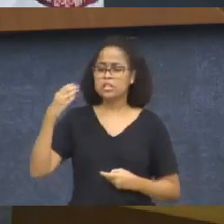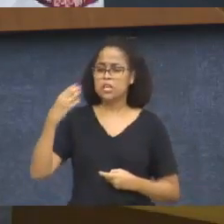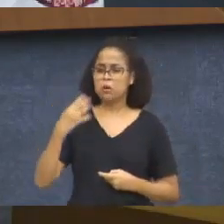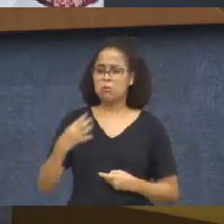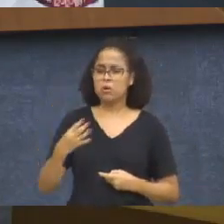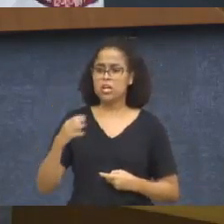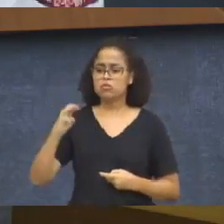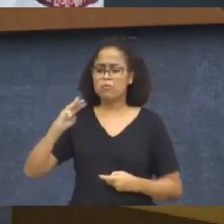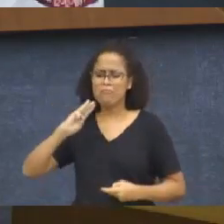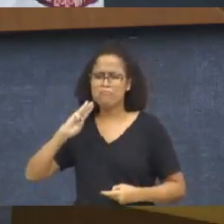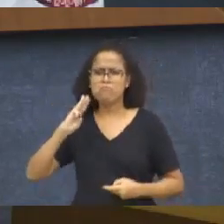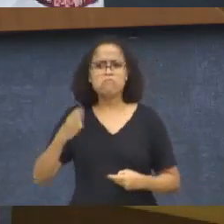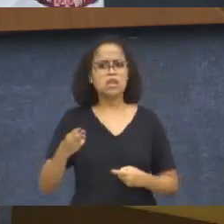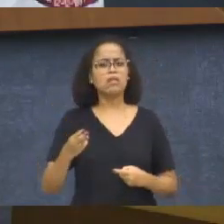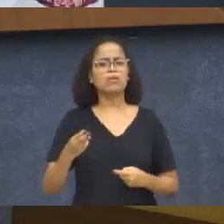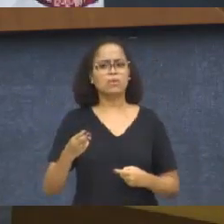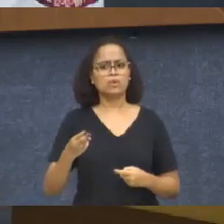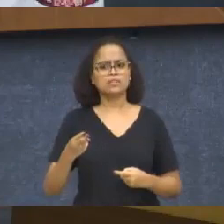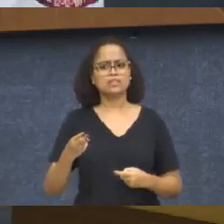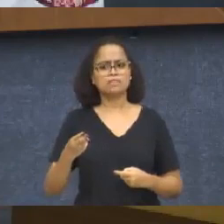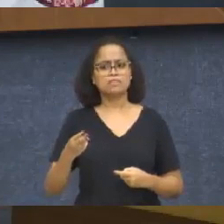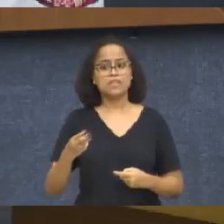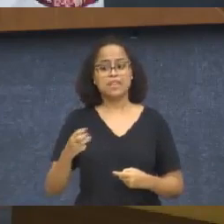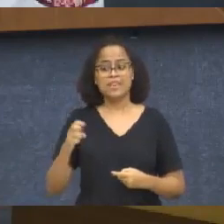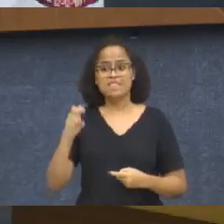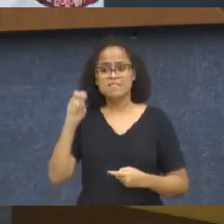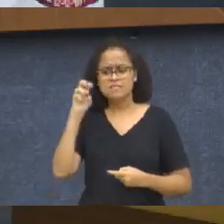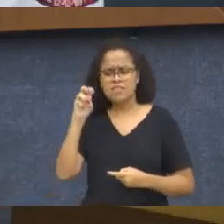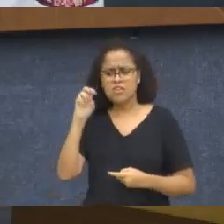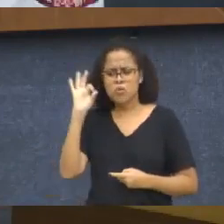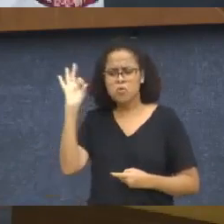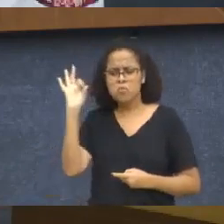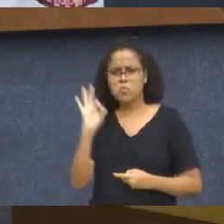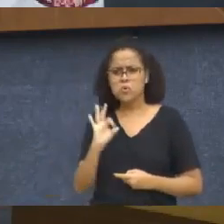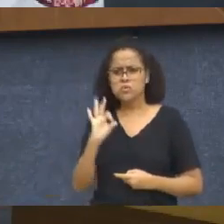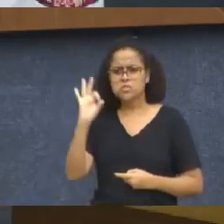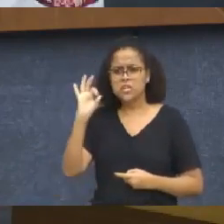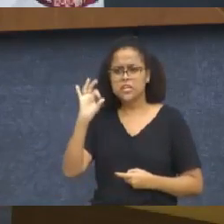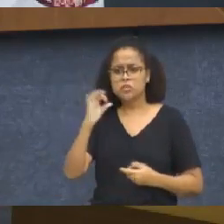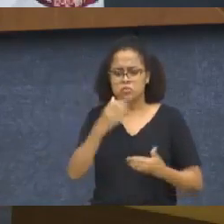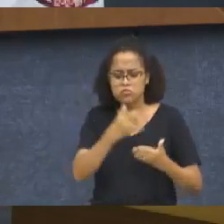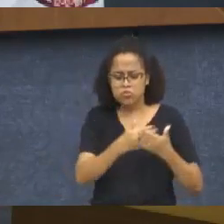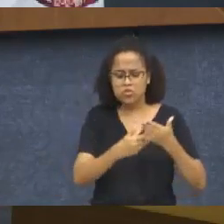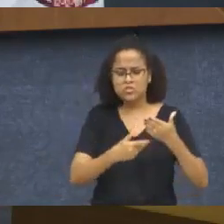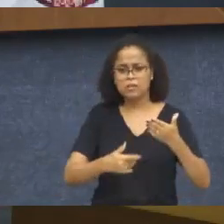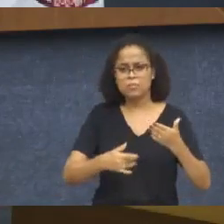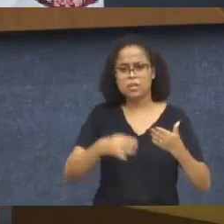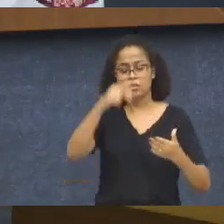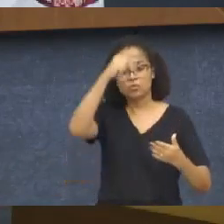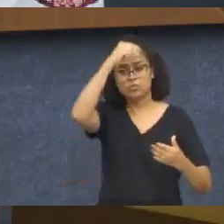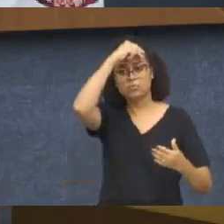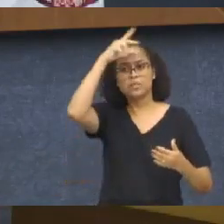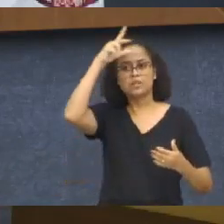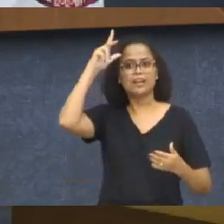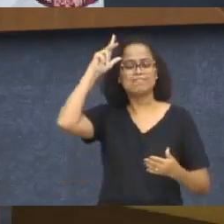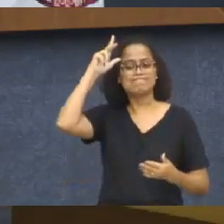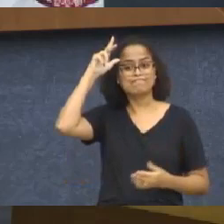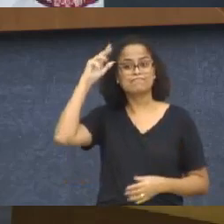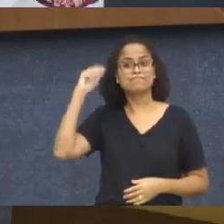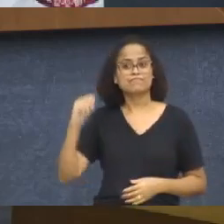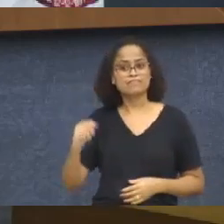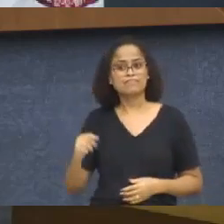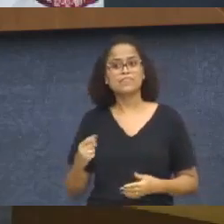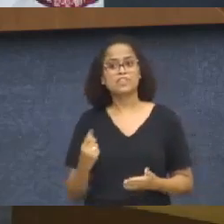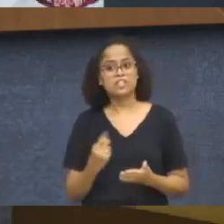poder operar na cidade. É 5% do orçamento do município. Tem que haver alguma outra